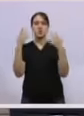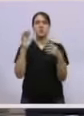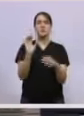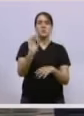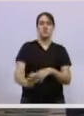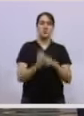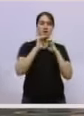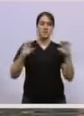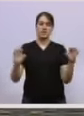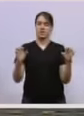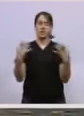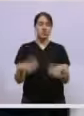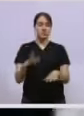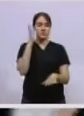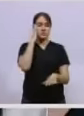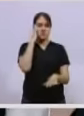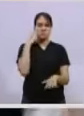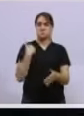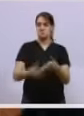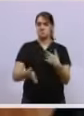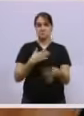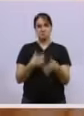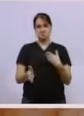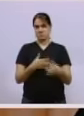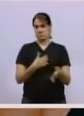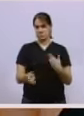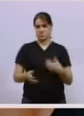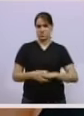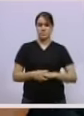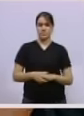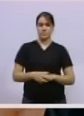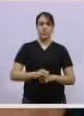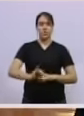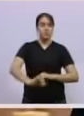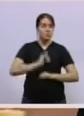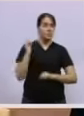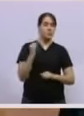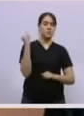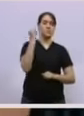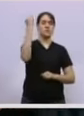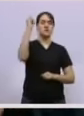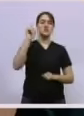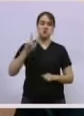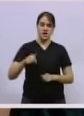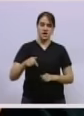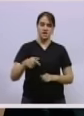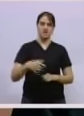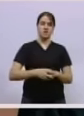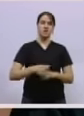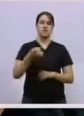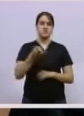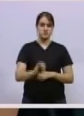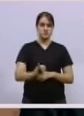fez. Não, eu não quero saber, isso não faz diferença para mim. O que faz diferença para mim é o quanto a